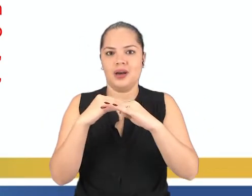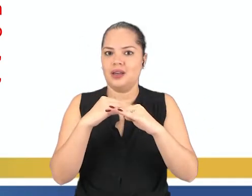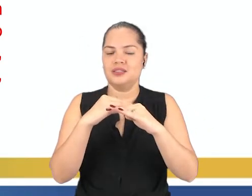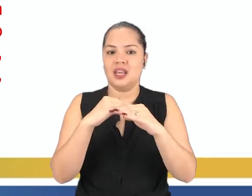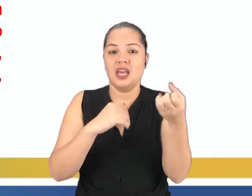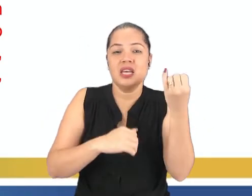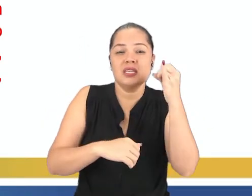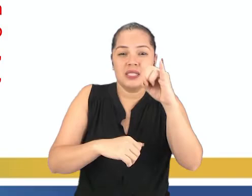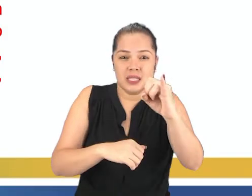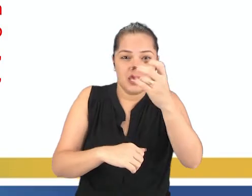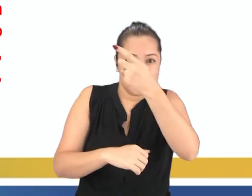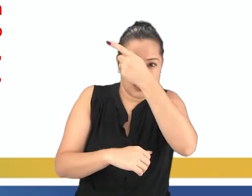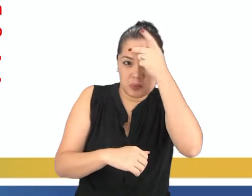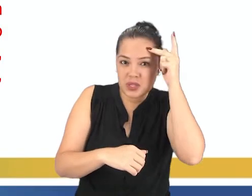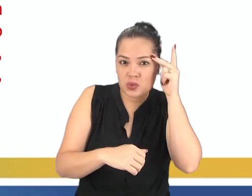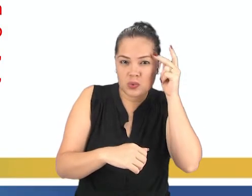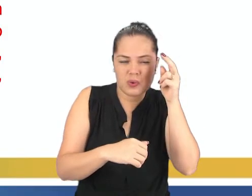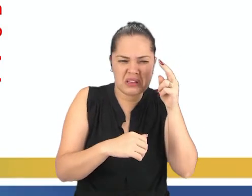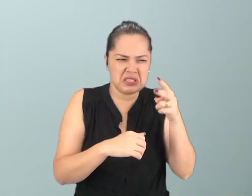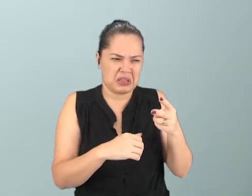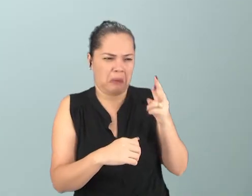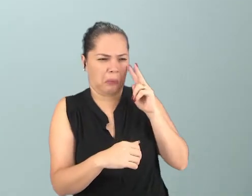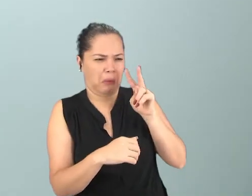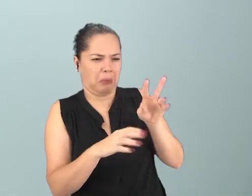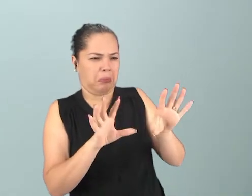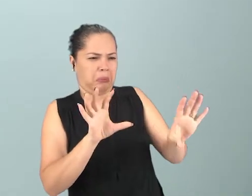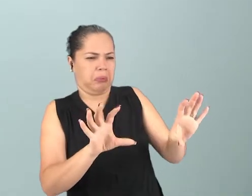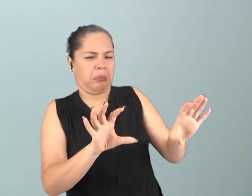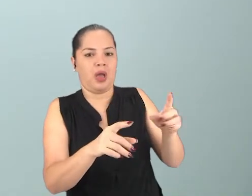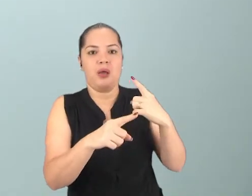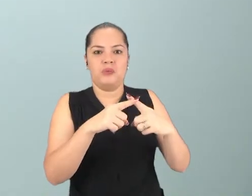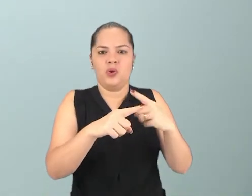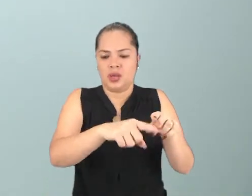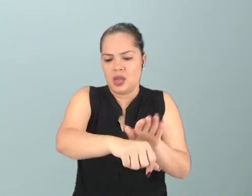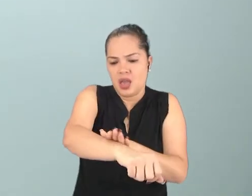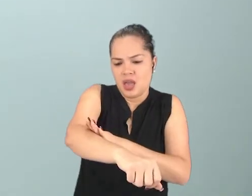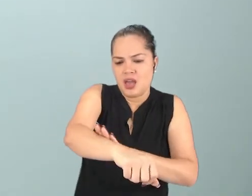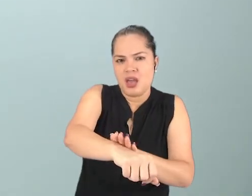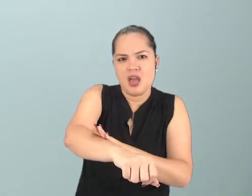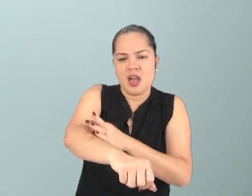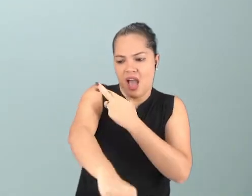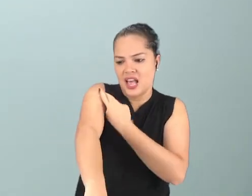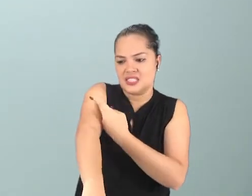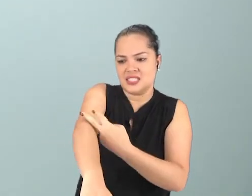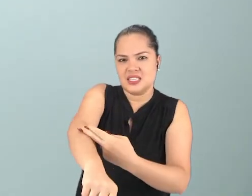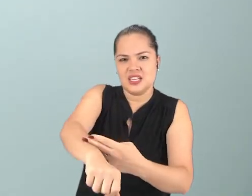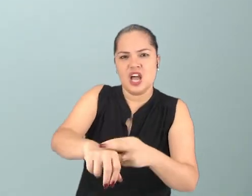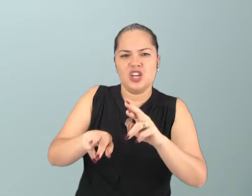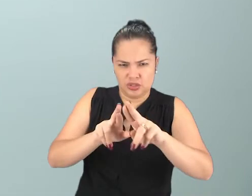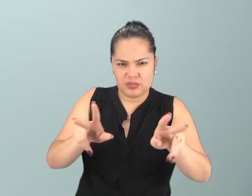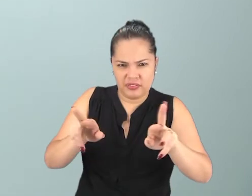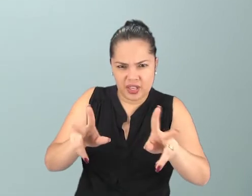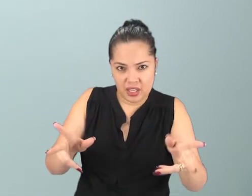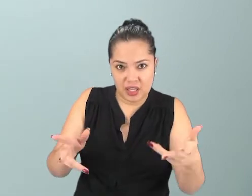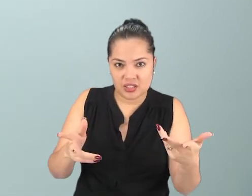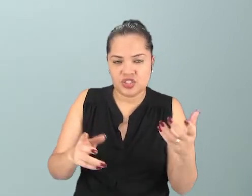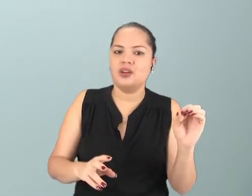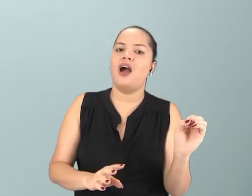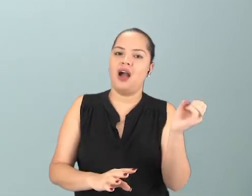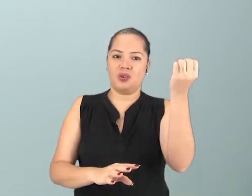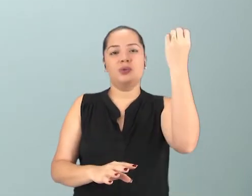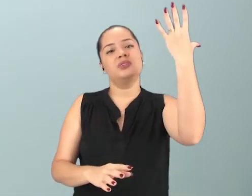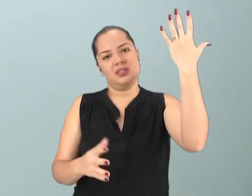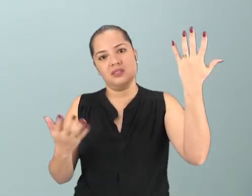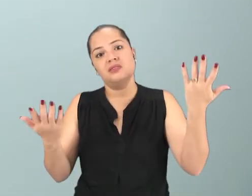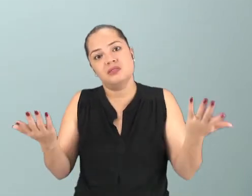for o mais importante, sim, precisaremos. Então é isso que ela coloca. Enquanto todas essas situações, né, em relação